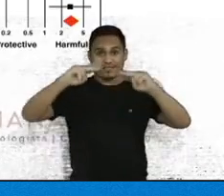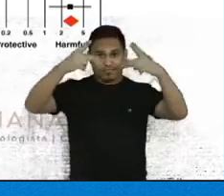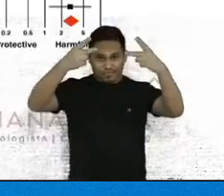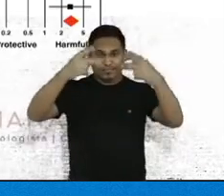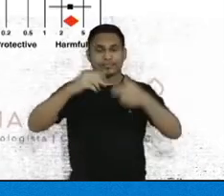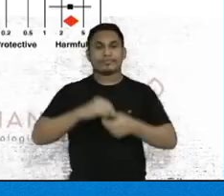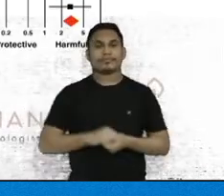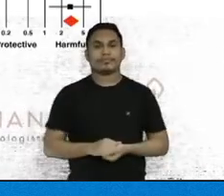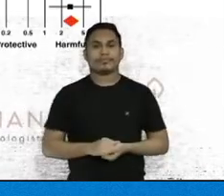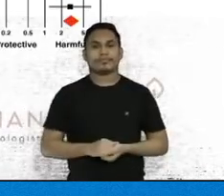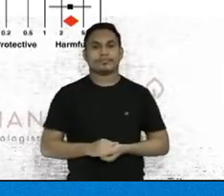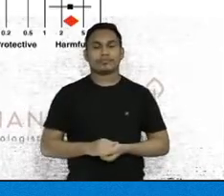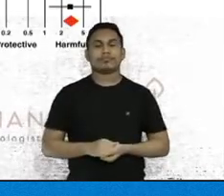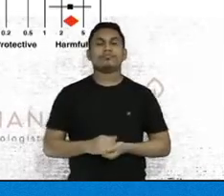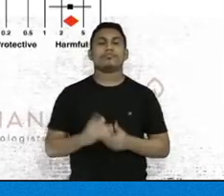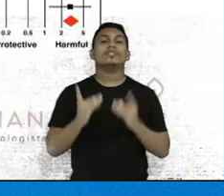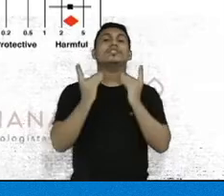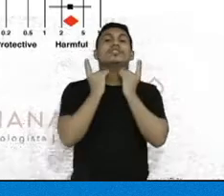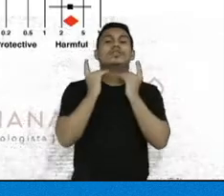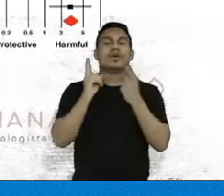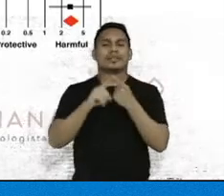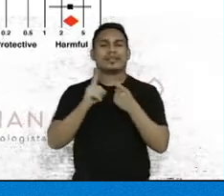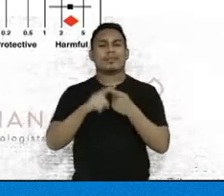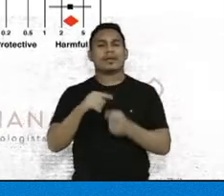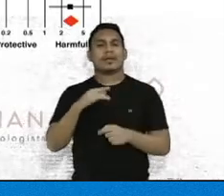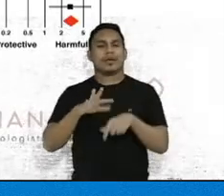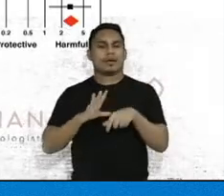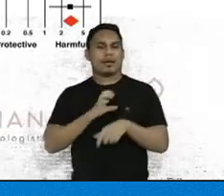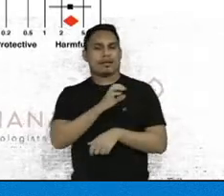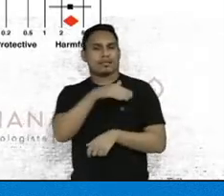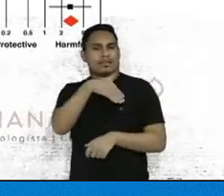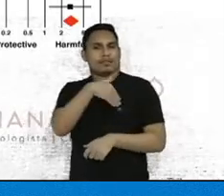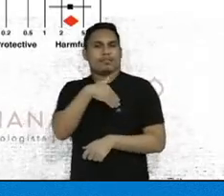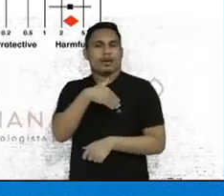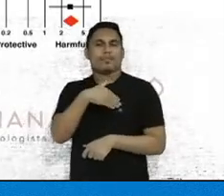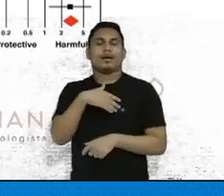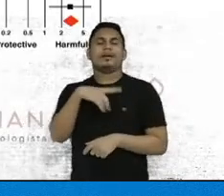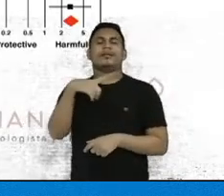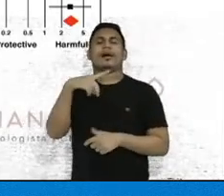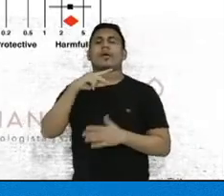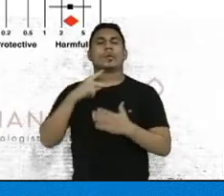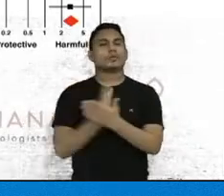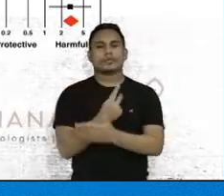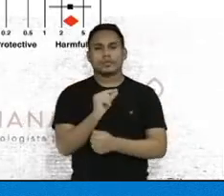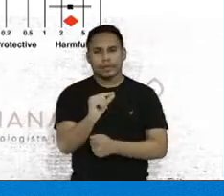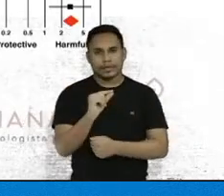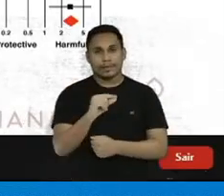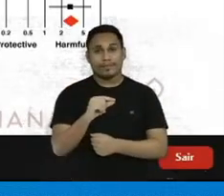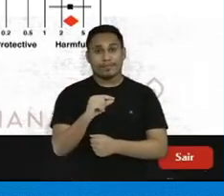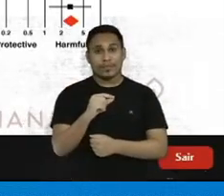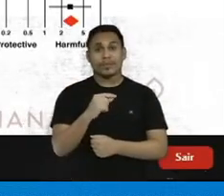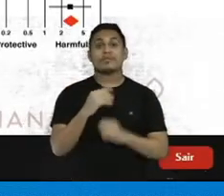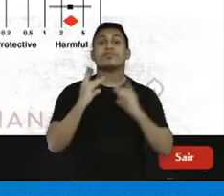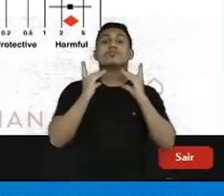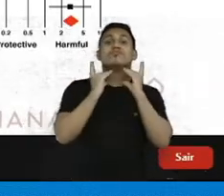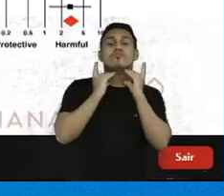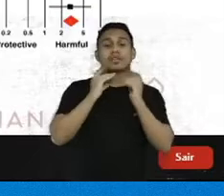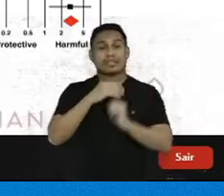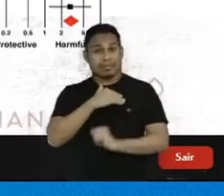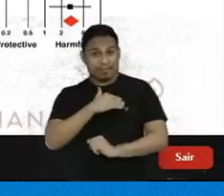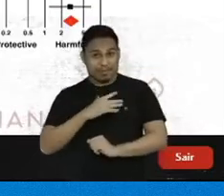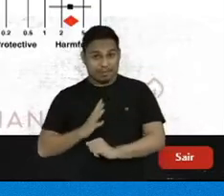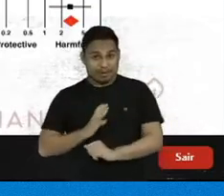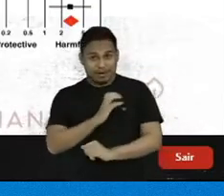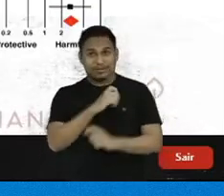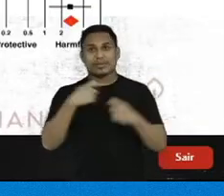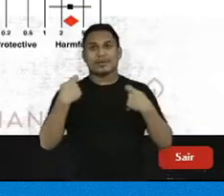têm em comum. Então, tireoide e mama têm em comum o fato de que precisam e expressam receptores para a